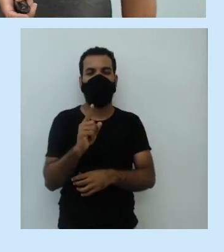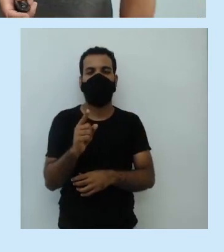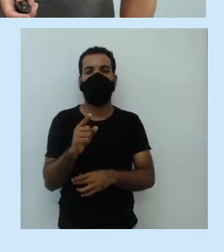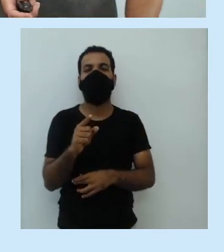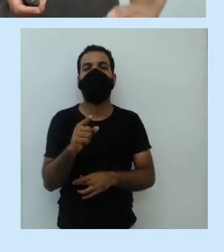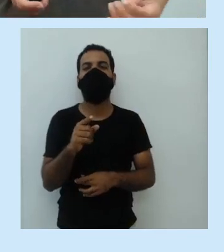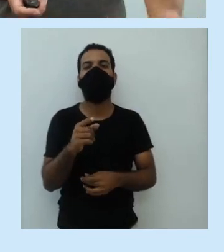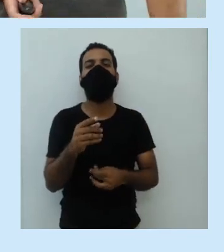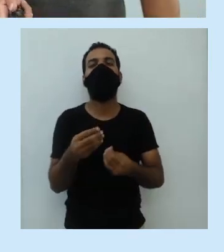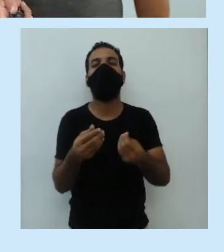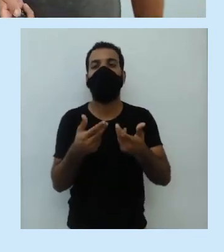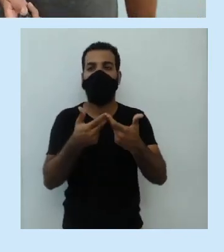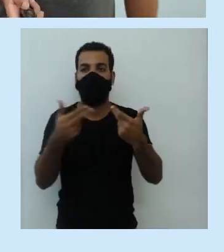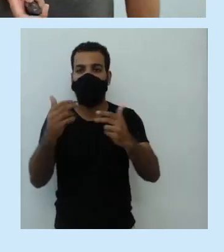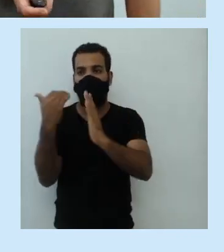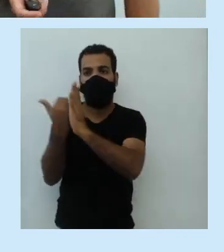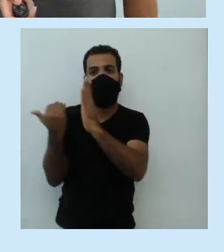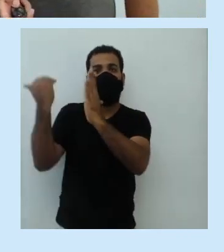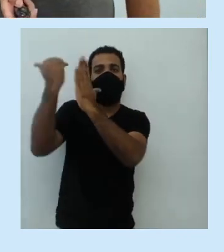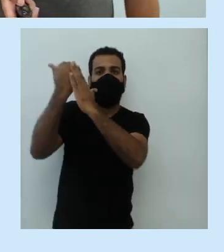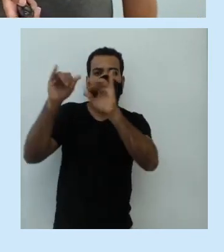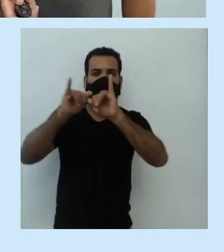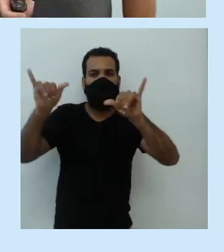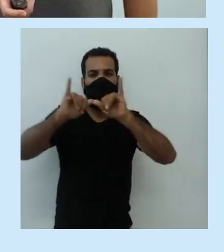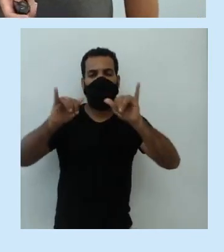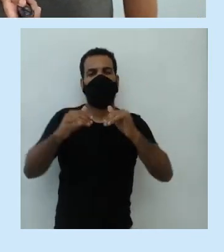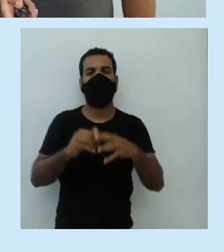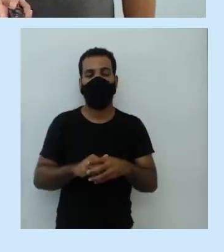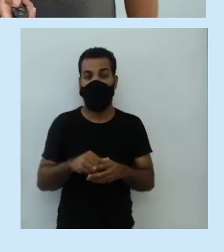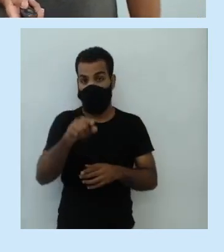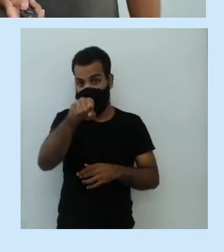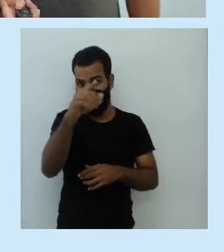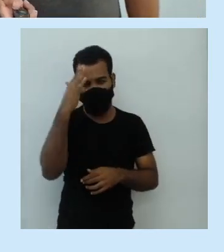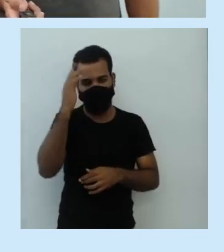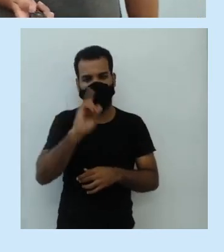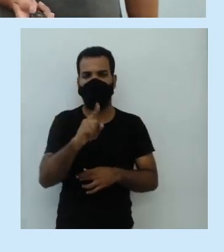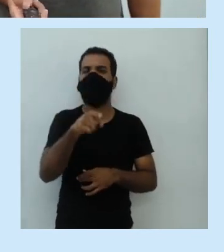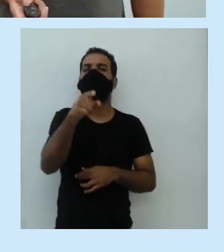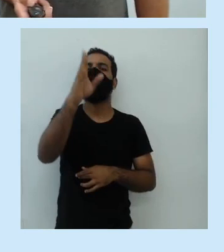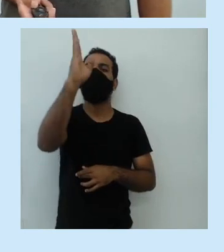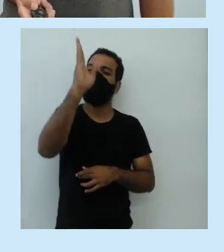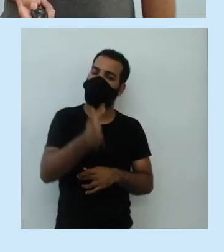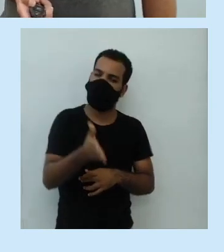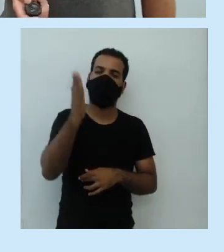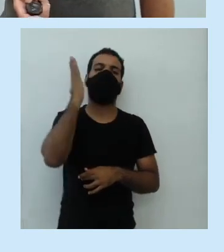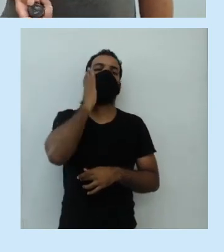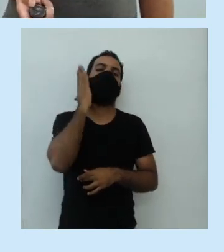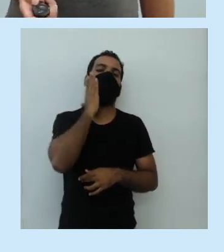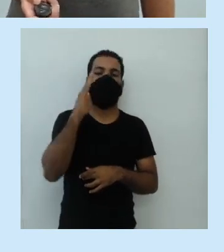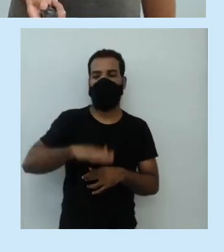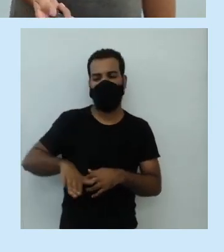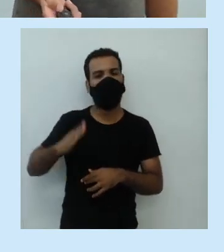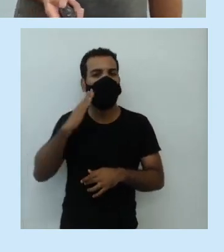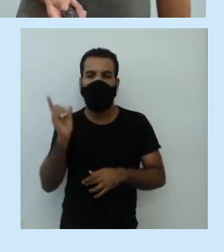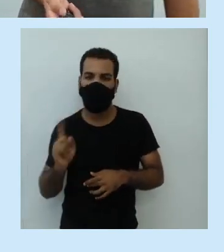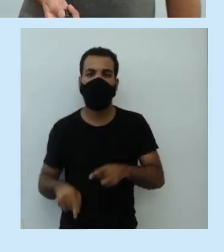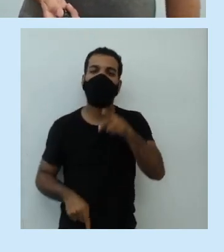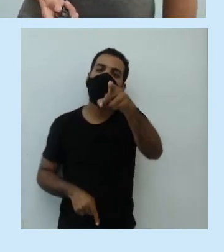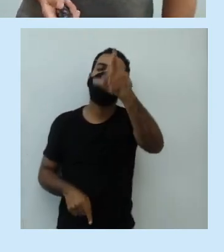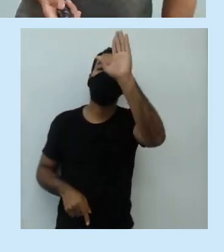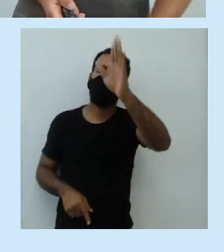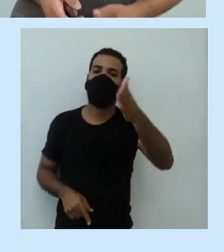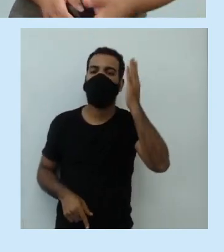realmente é sensacionalismo midiático. E vocês não, vocês já sabem fazer isso na boa, tá